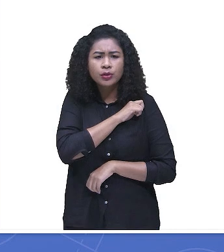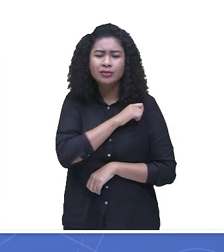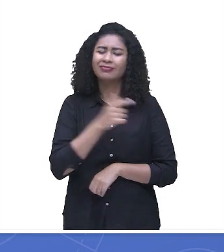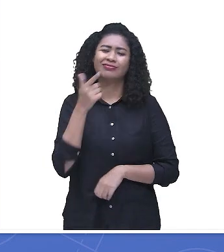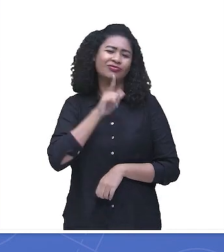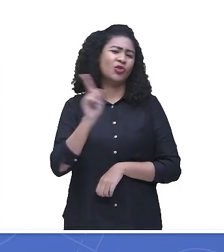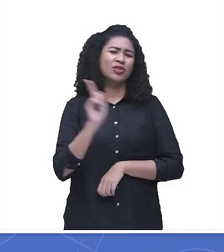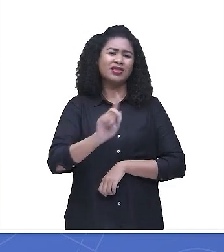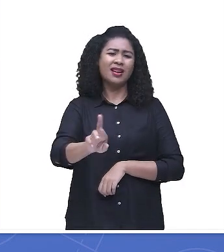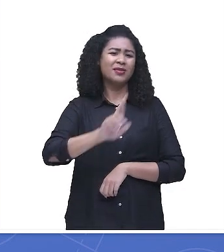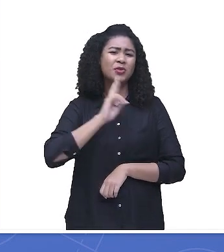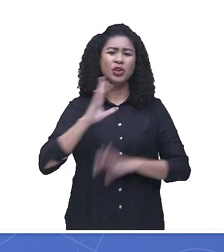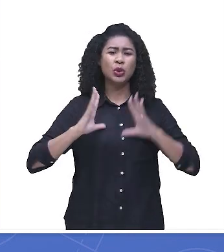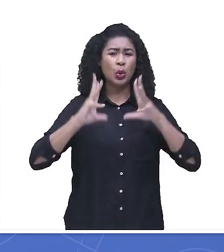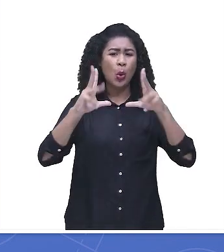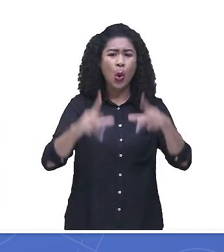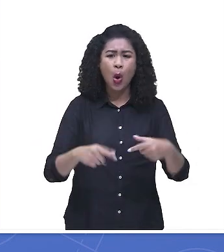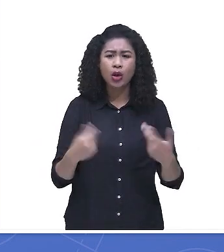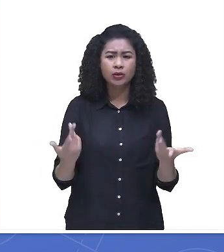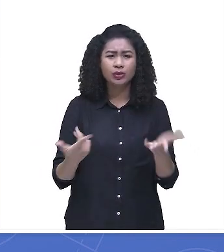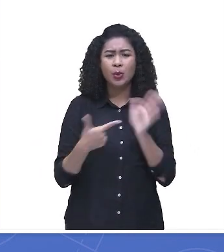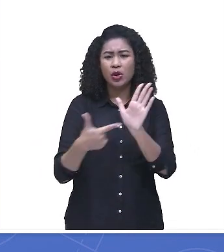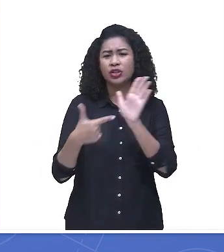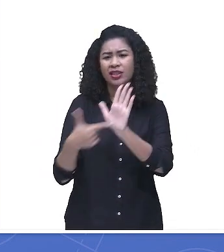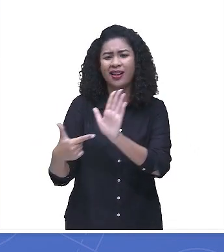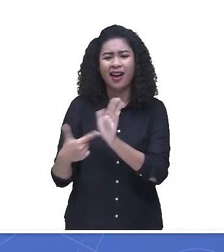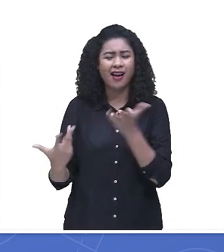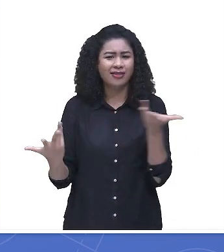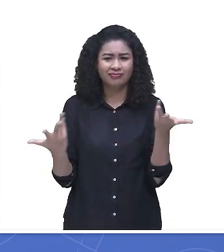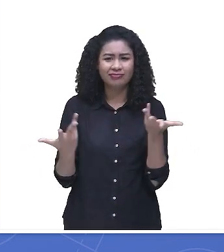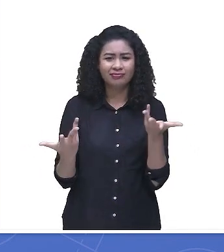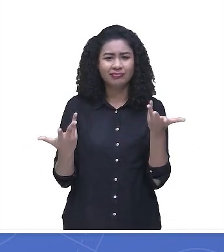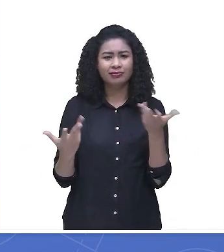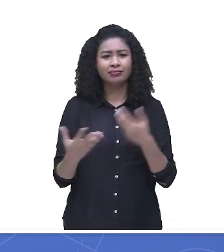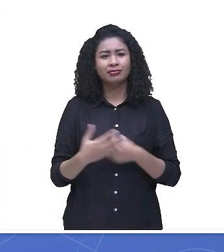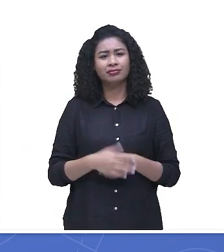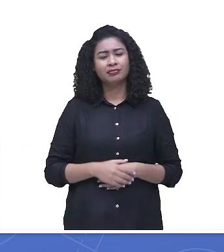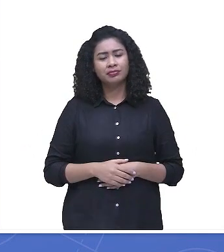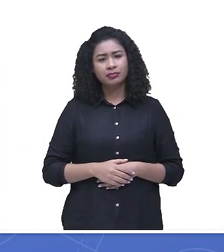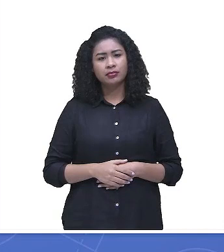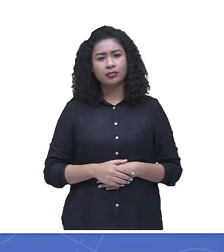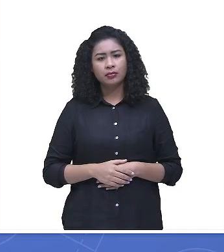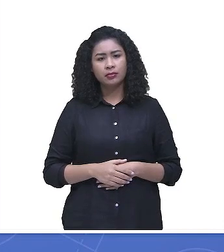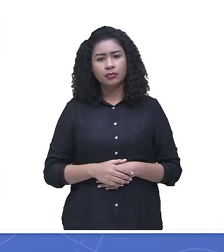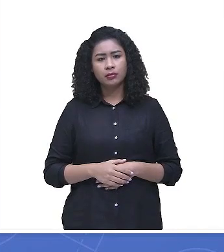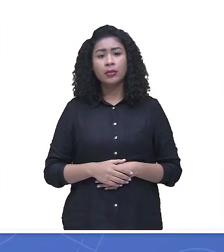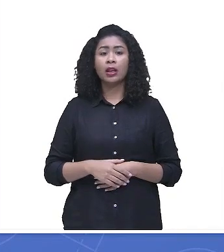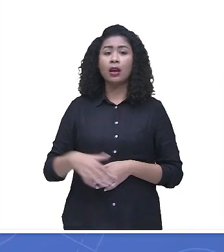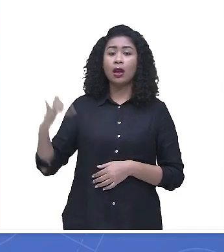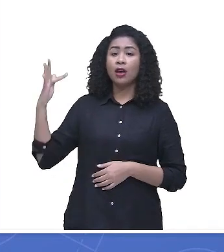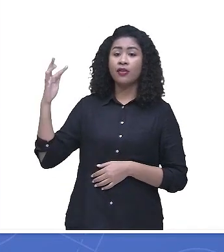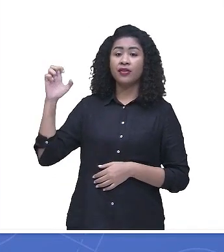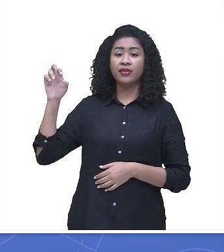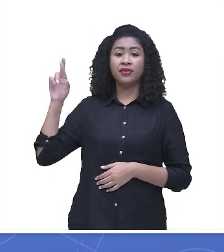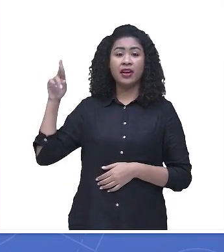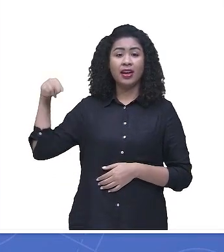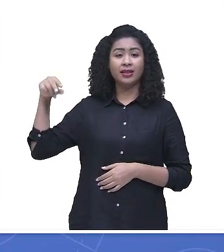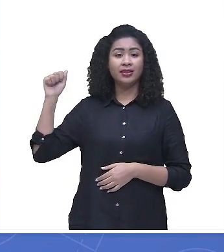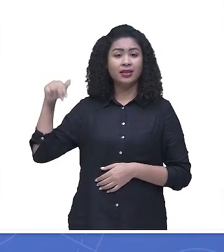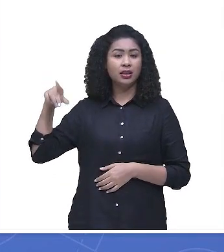todo mundo, vocês já sabem, peço compreensão. Mas aí eu vou ter... Onde foi que eu parei? Olha, a Fernanda participou,